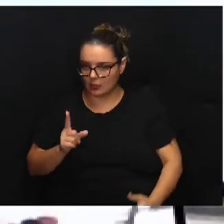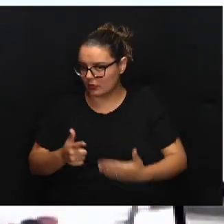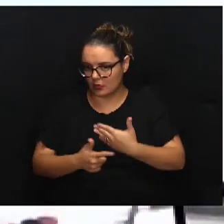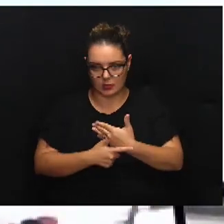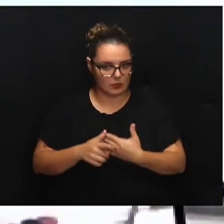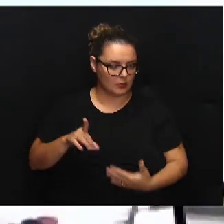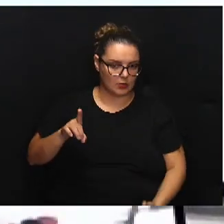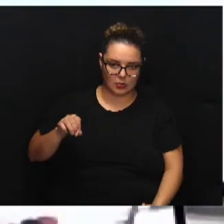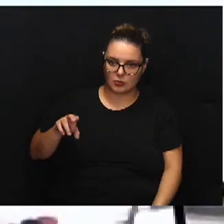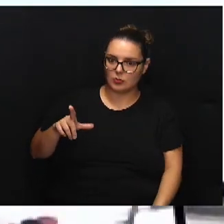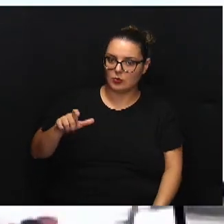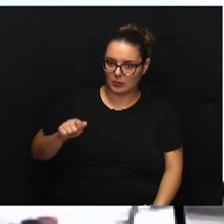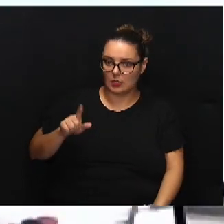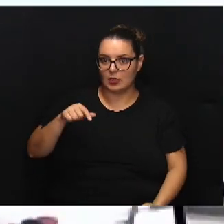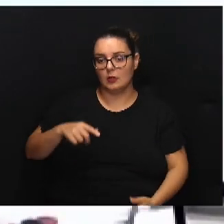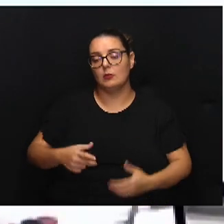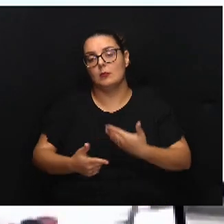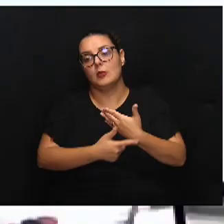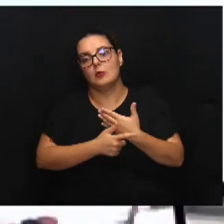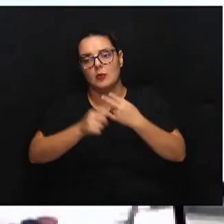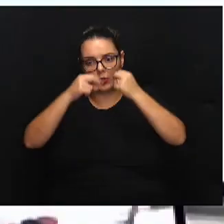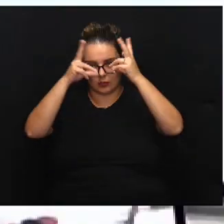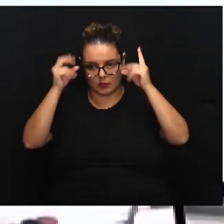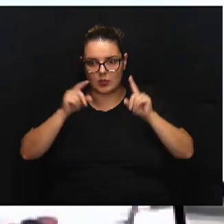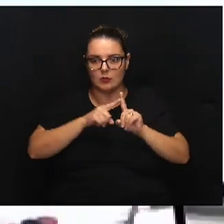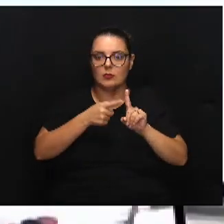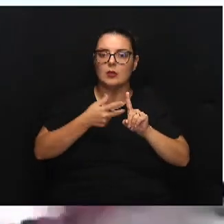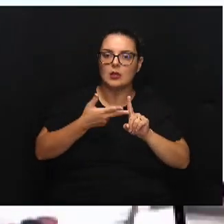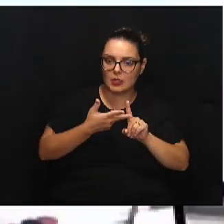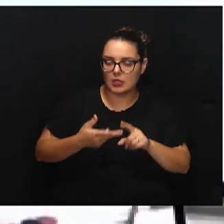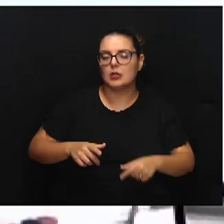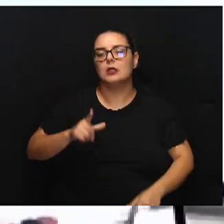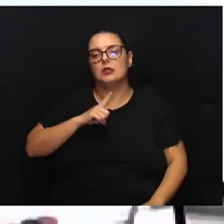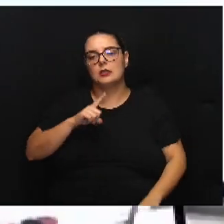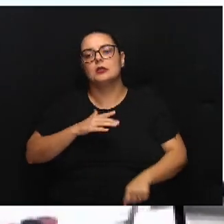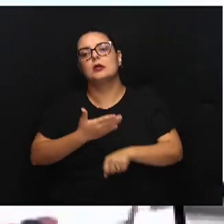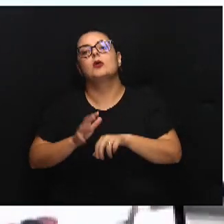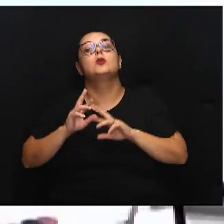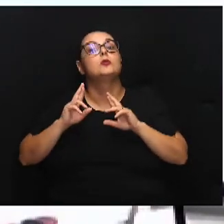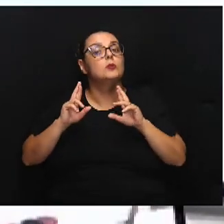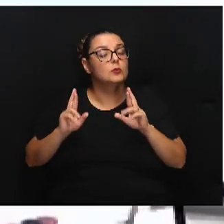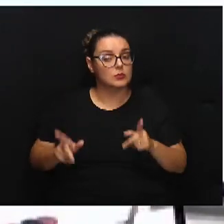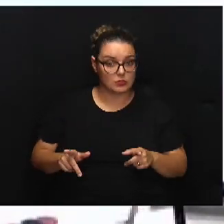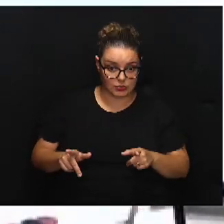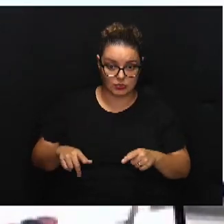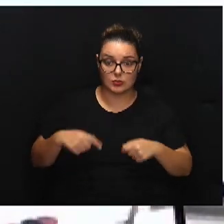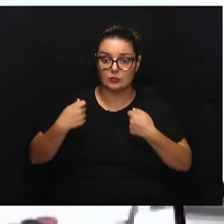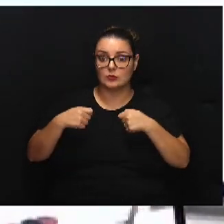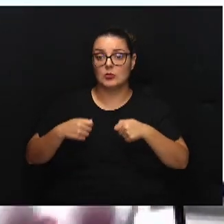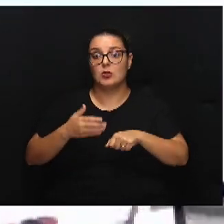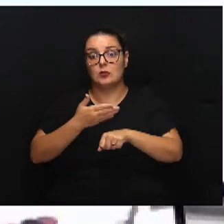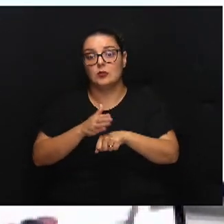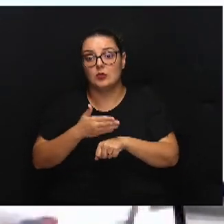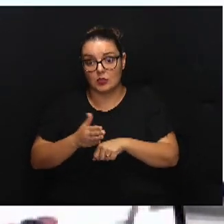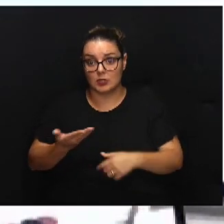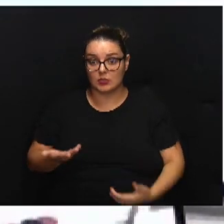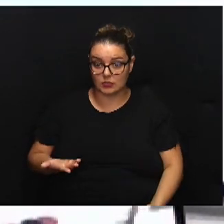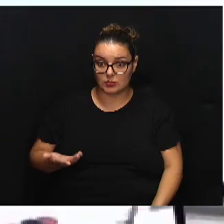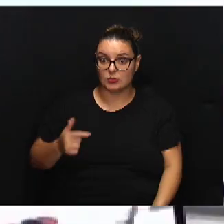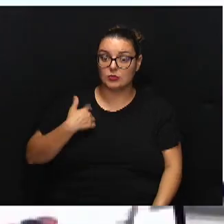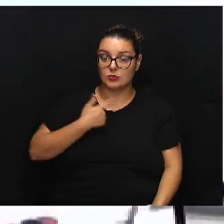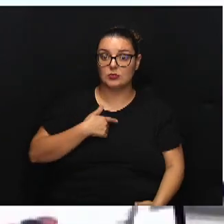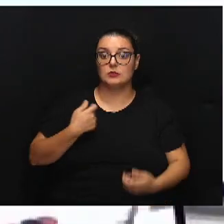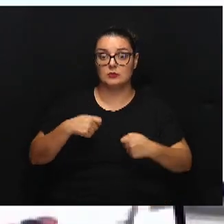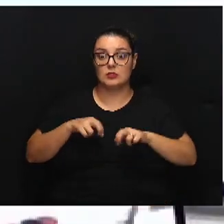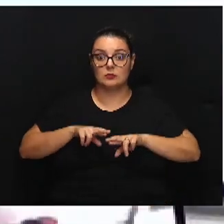doula. Isso é papel de enfermeira obstétrica que tem um treinamento diferenciado, que precisa ter um treinamento. Então, a gente precisa